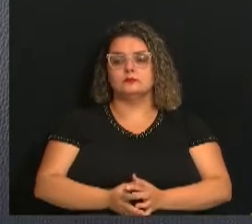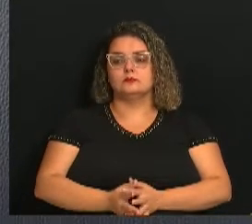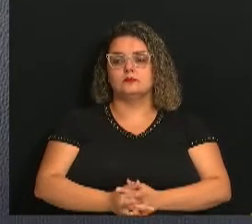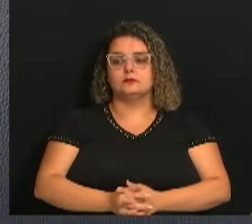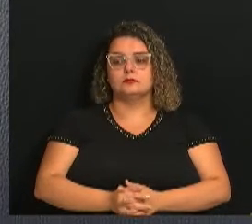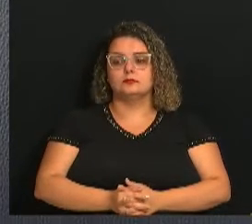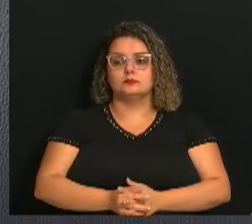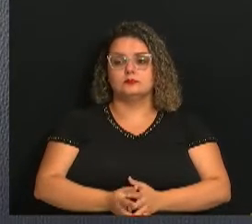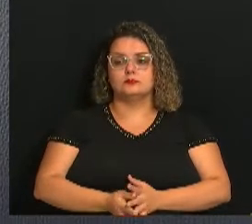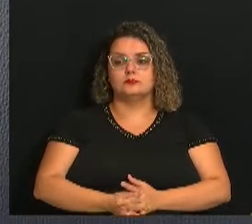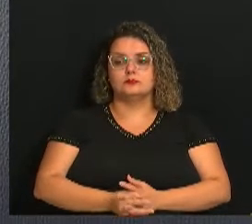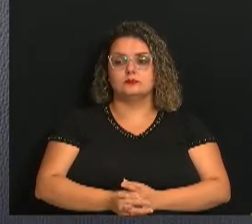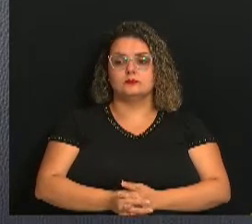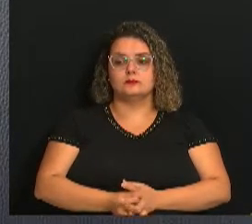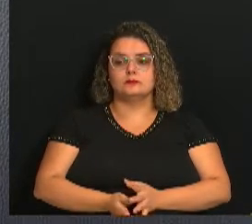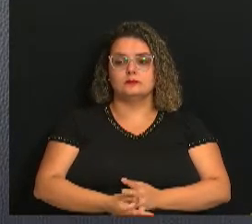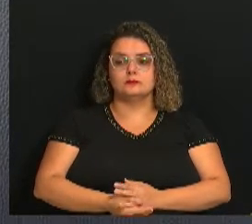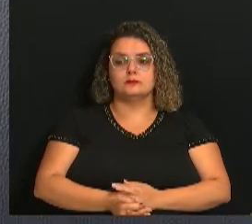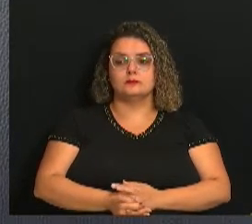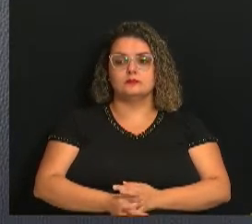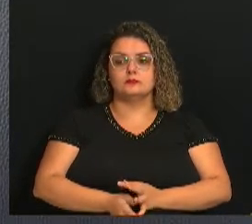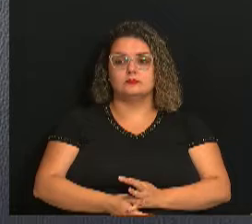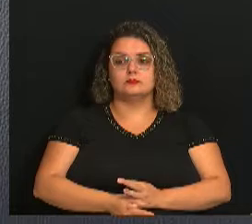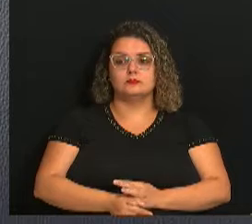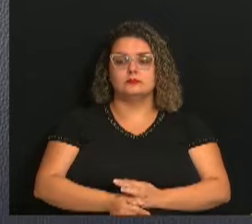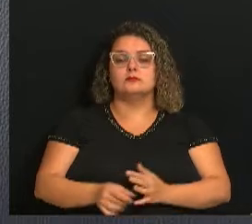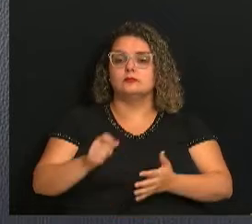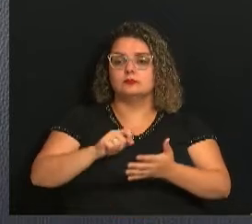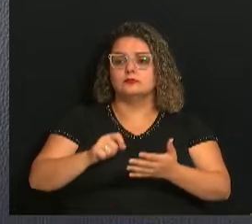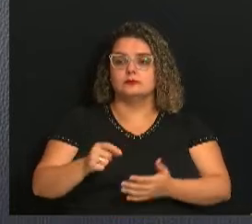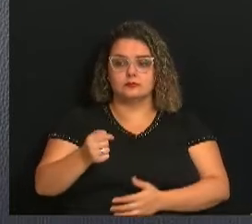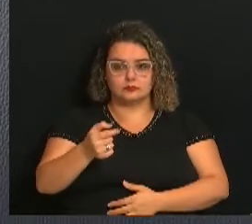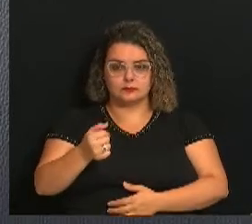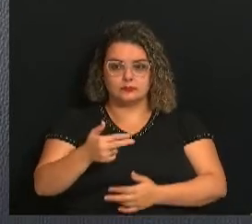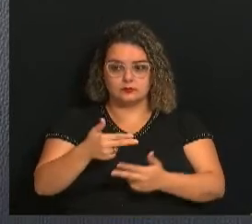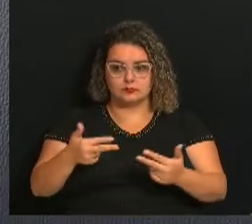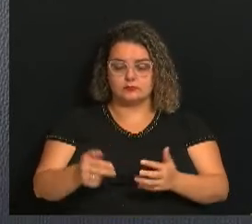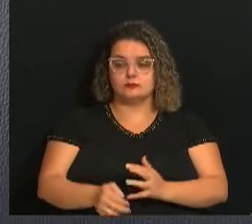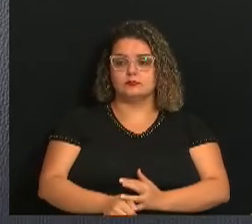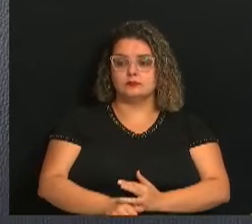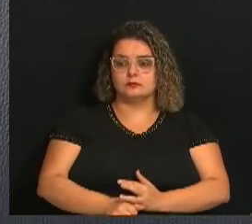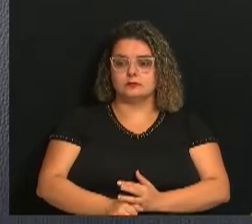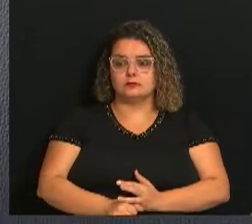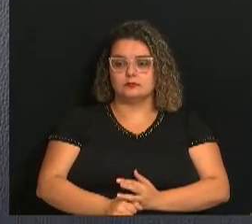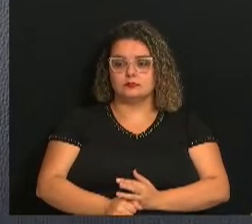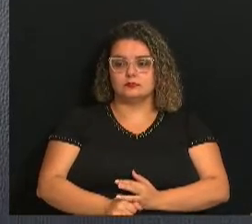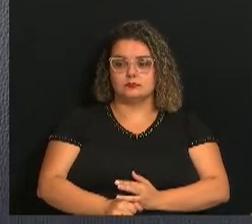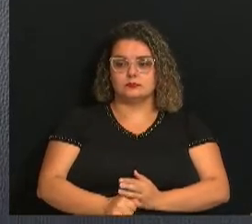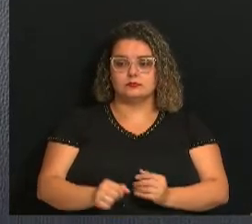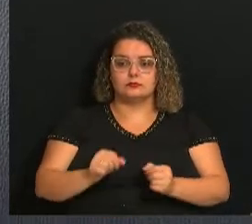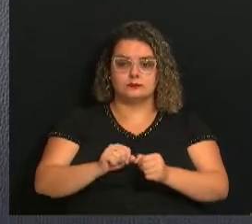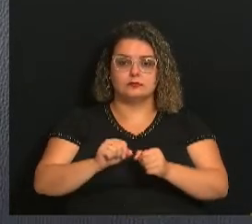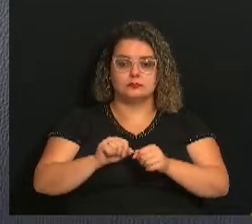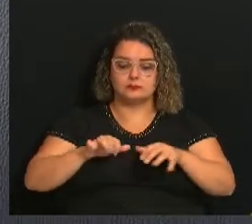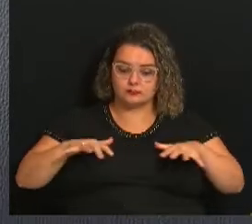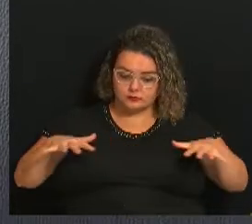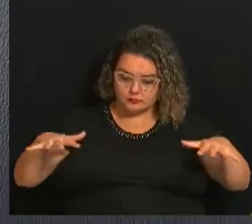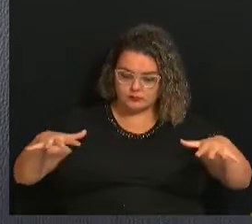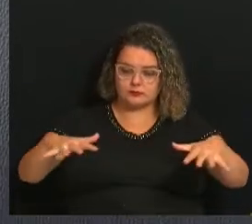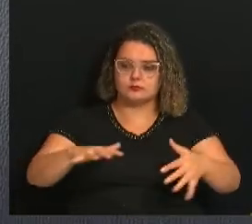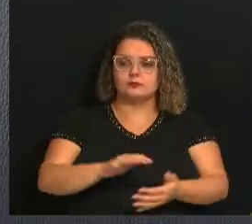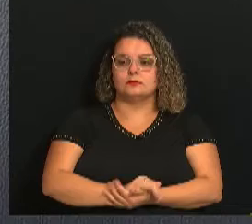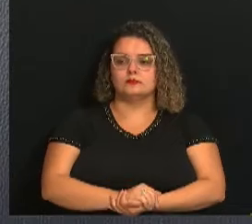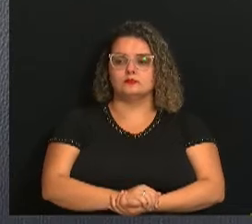foco, e aí eu acabei anotando poucas coisas, porque eu sabia que vocês iam fazer uma abordagem mais ampla. E